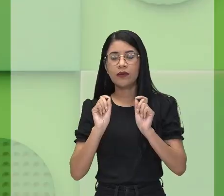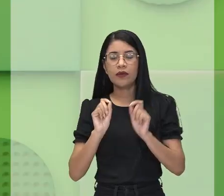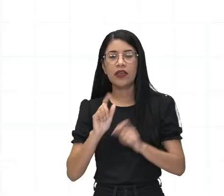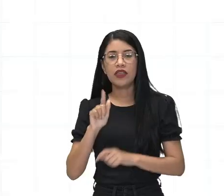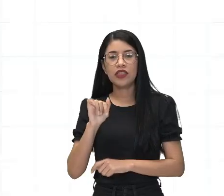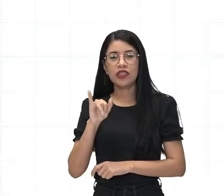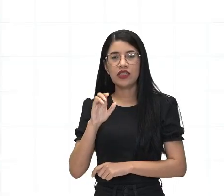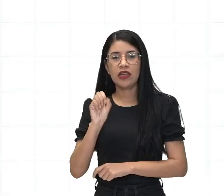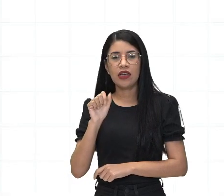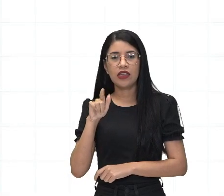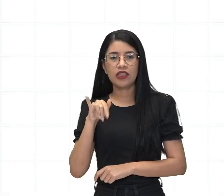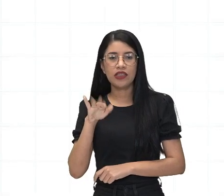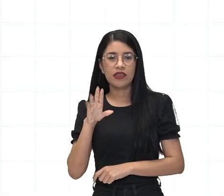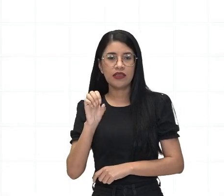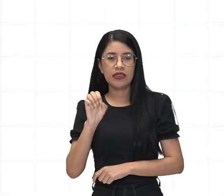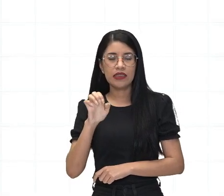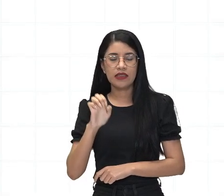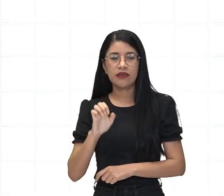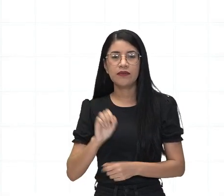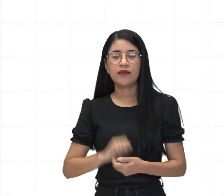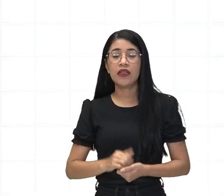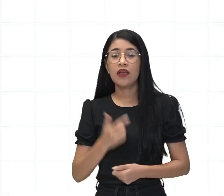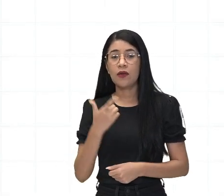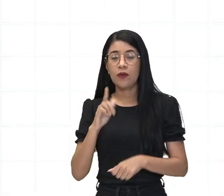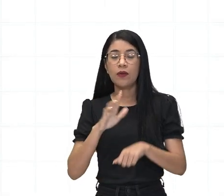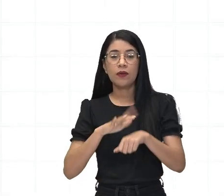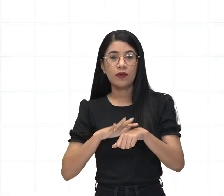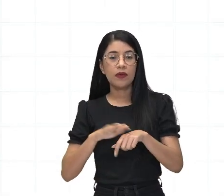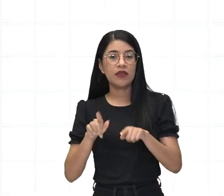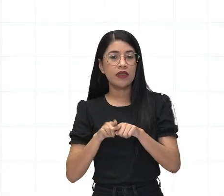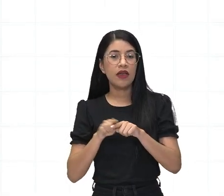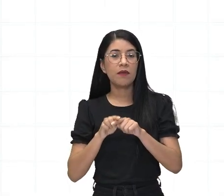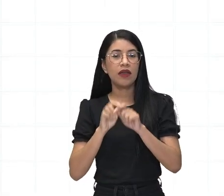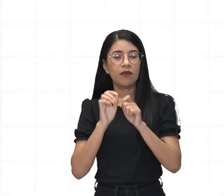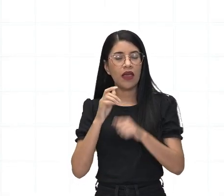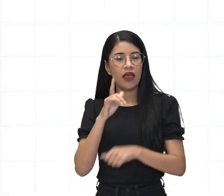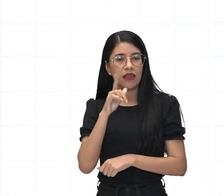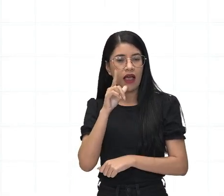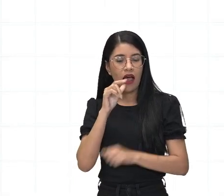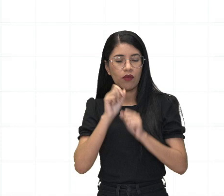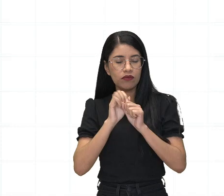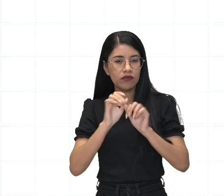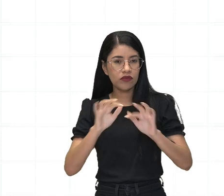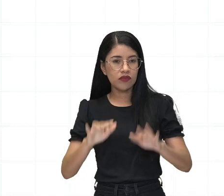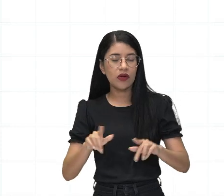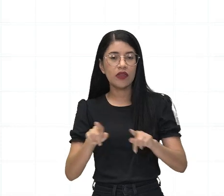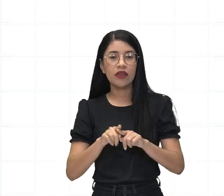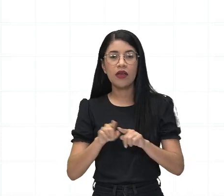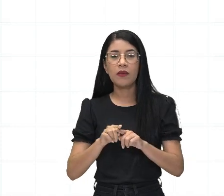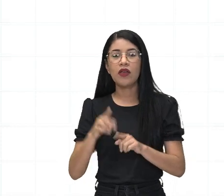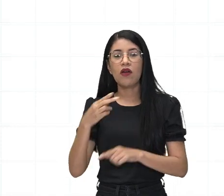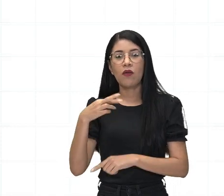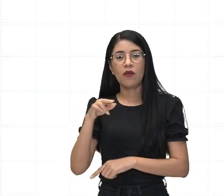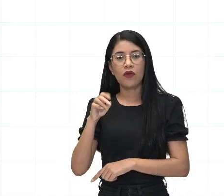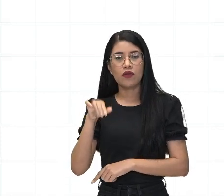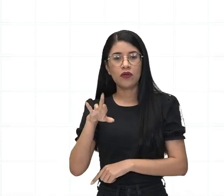giardíase, né? É uma outra doença de veiculação hídrica, é um protozoário, Giardia lamblia, olha aí como